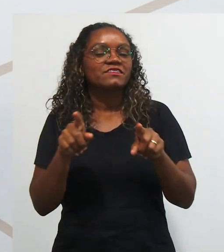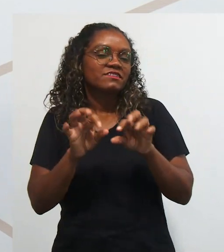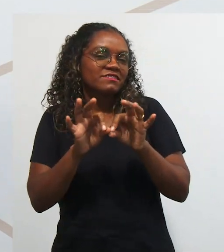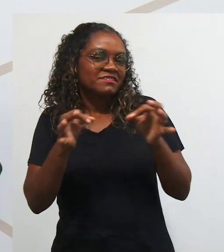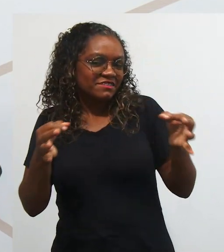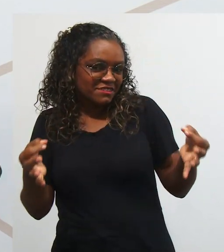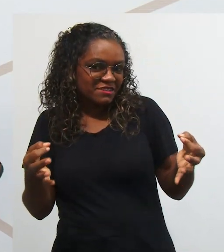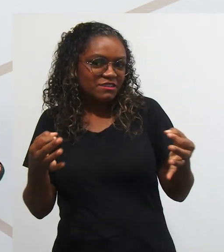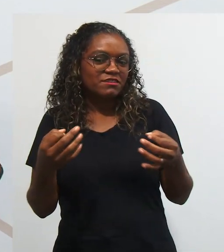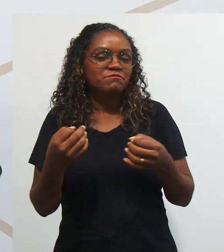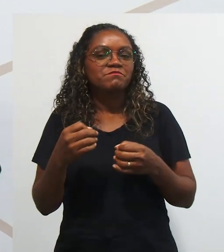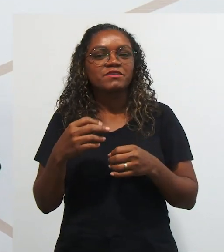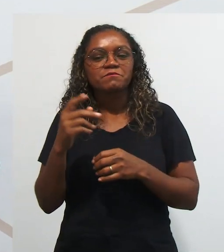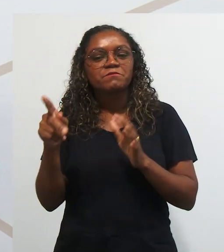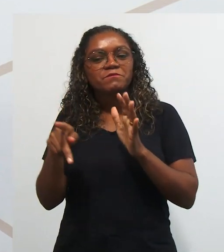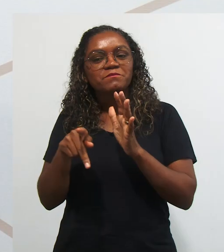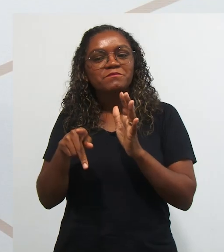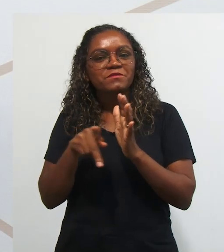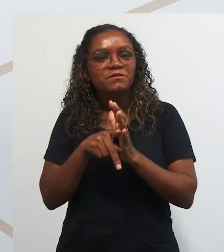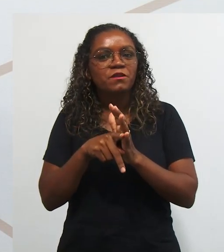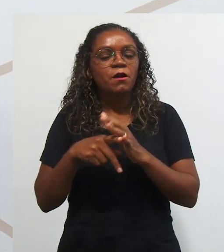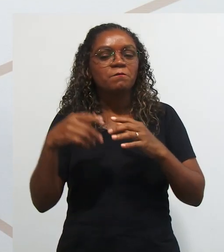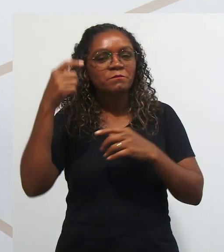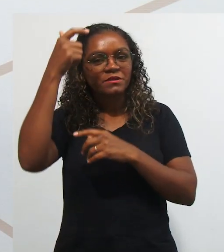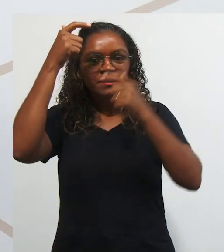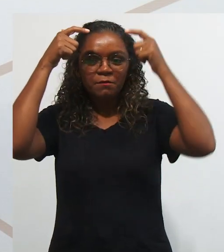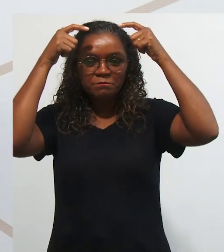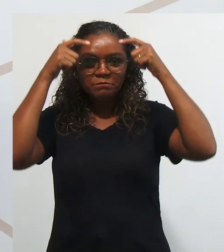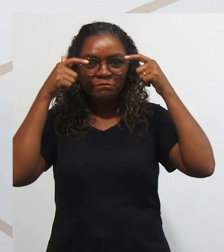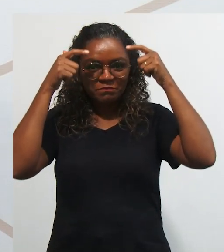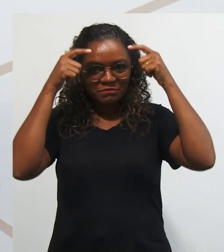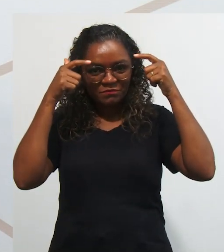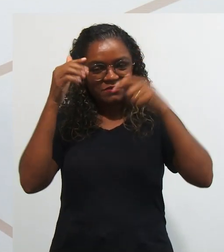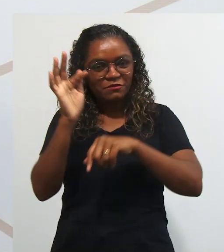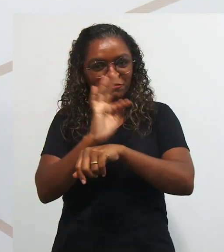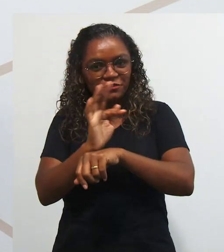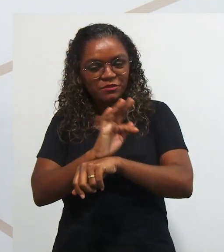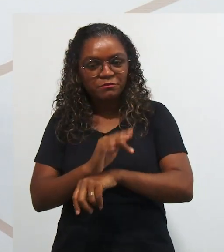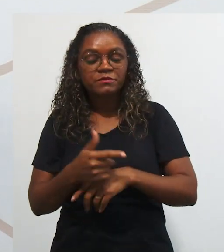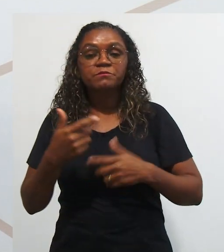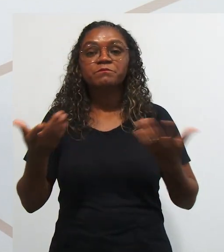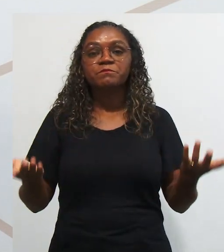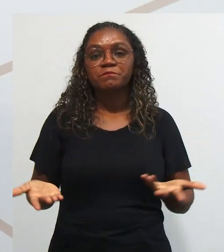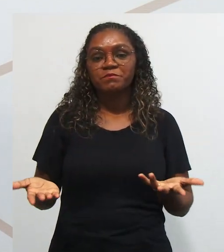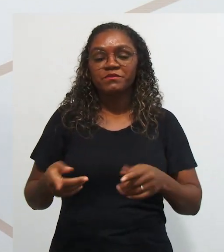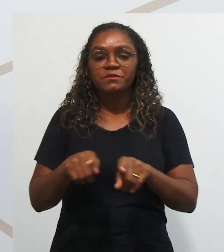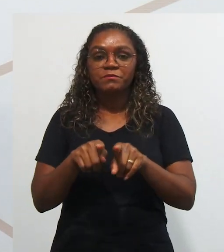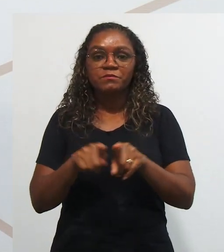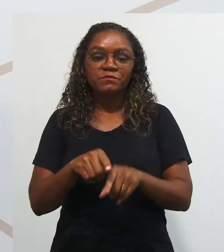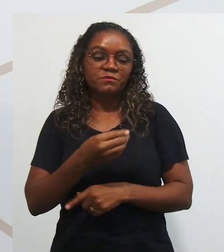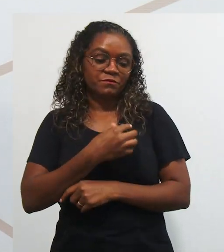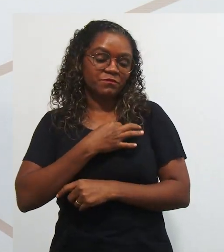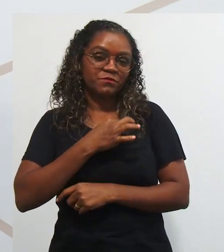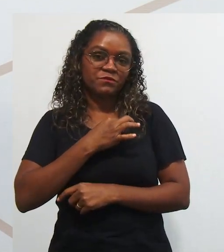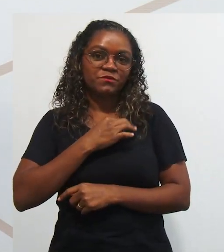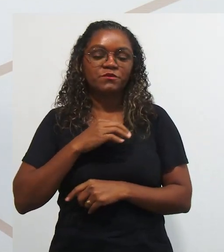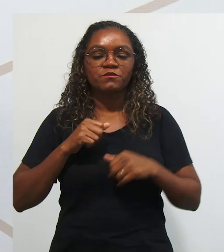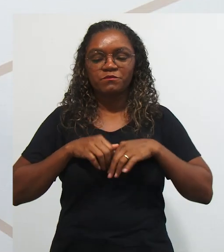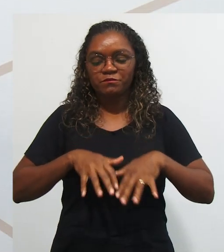Chiquinha, assim, inspiradas na Princesa Leia do filme Star Wars. Estou com um vestido